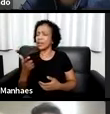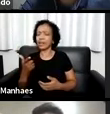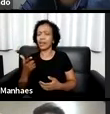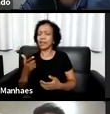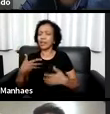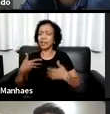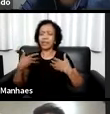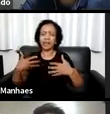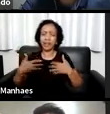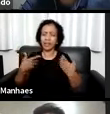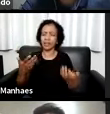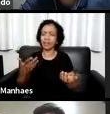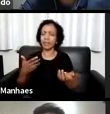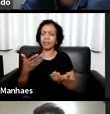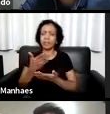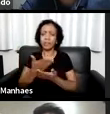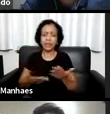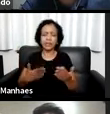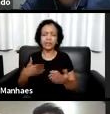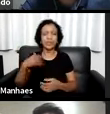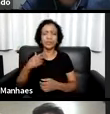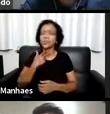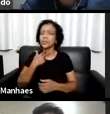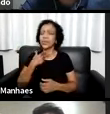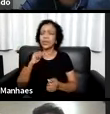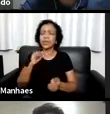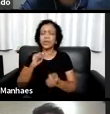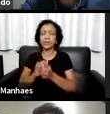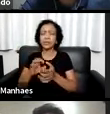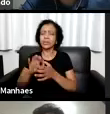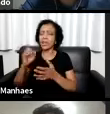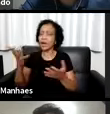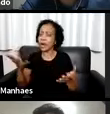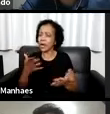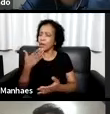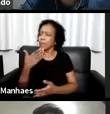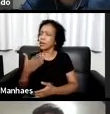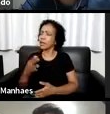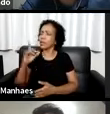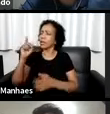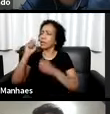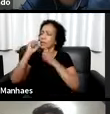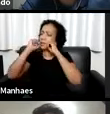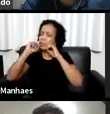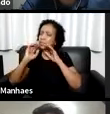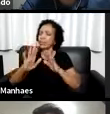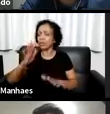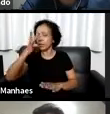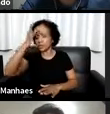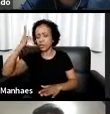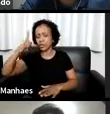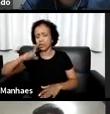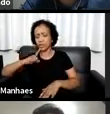estar reclusas nesse momento, têm que estar na linha de frente. Entre eles estão todos